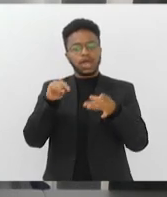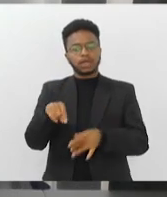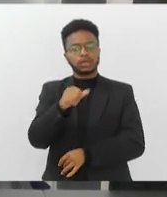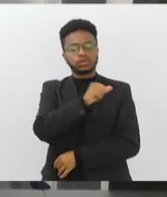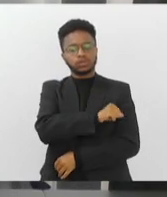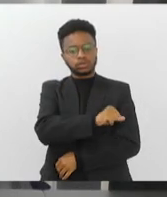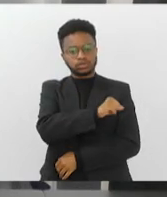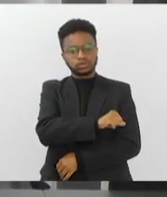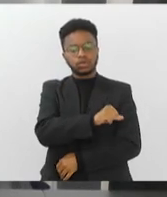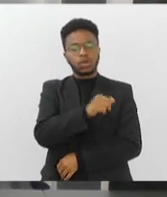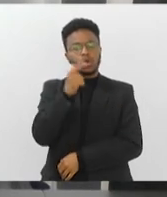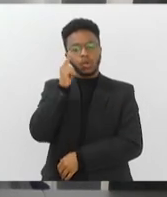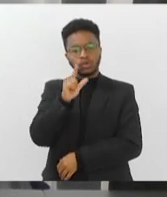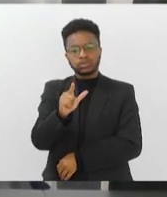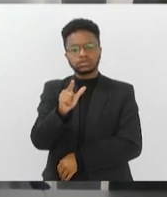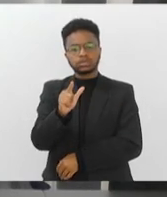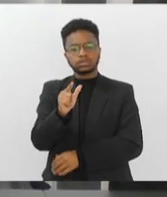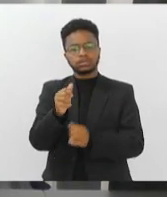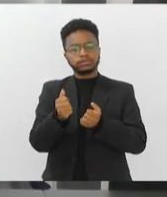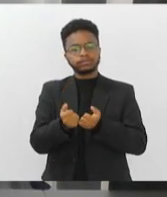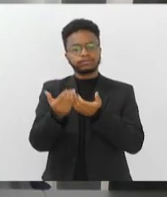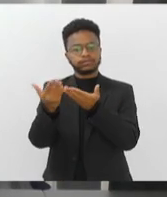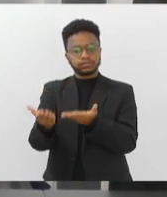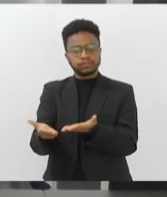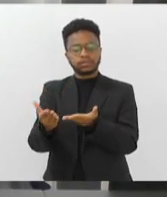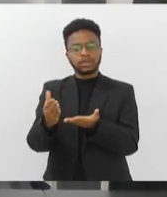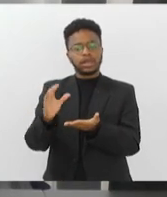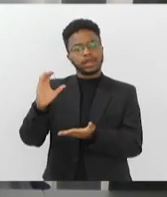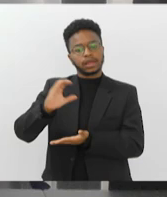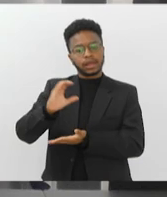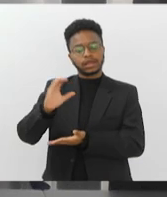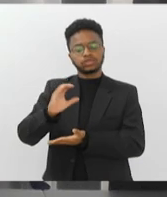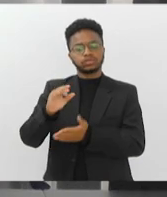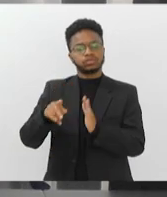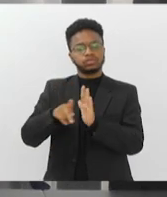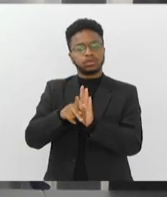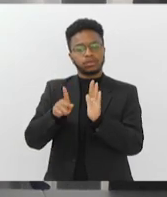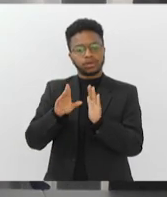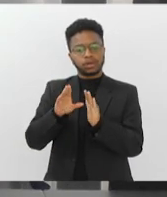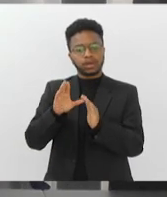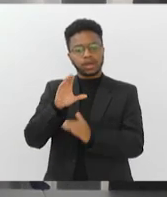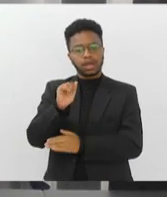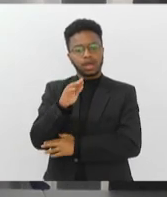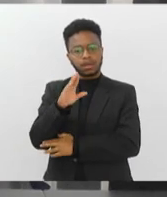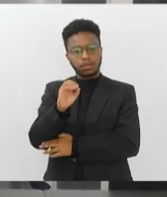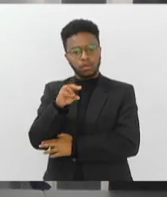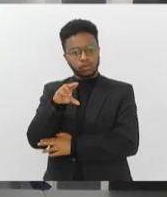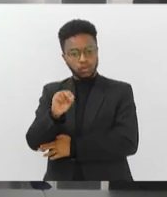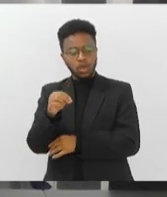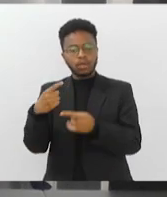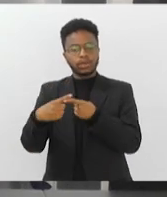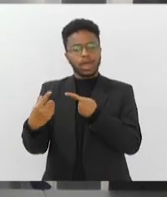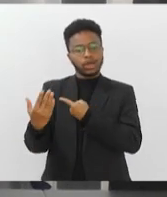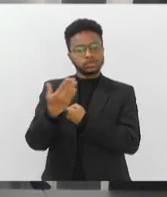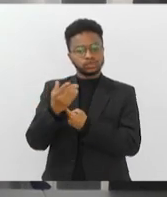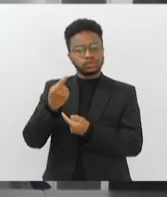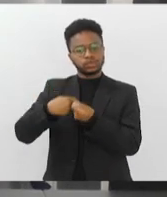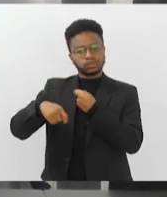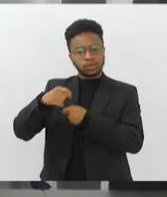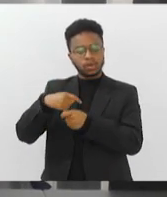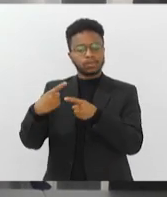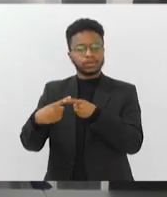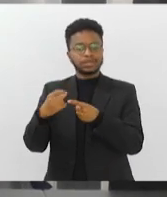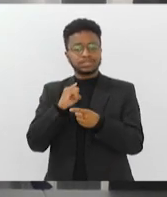Janeiro seja o emissor de títulos de crédito de carbono. Isso é bom para a nossa economia, porque, uma vez